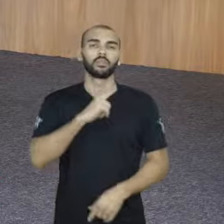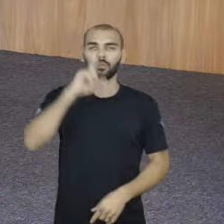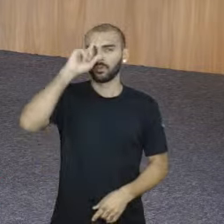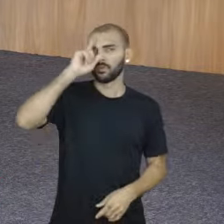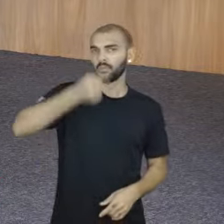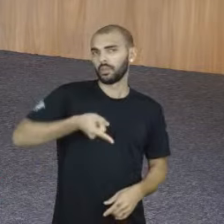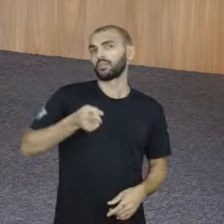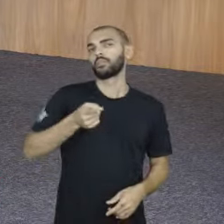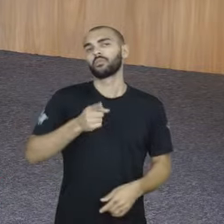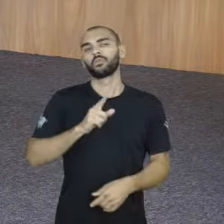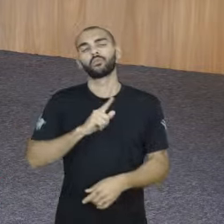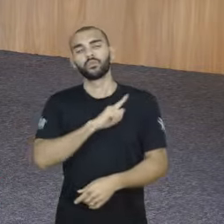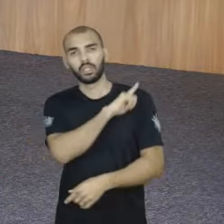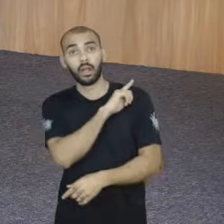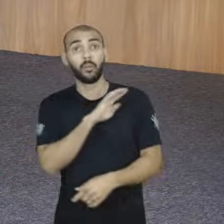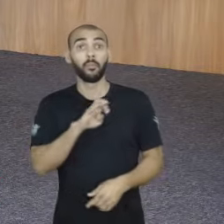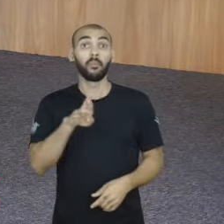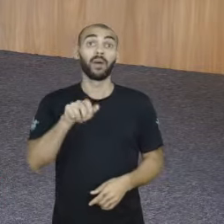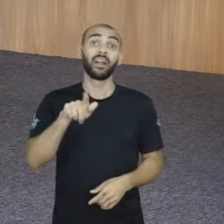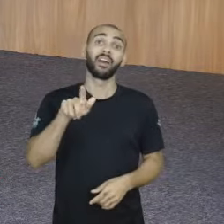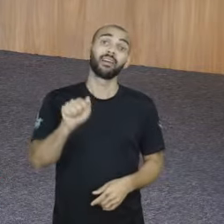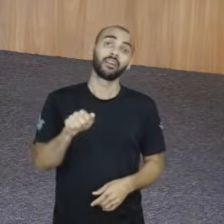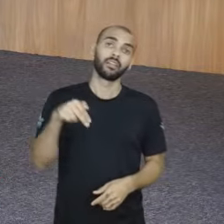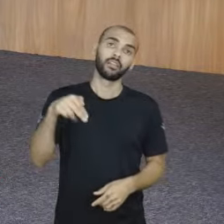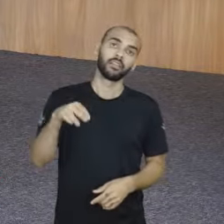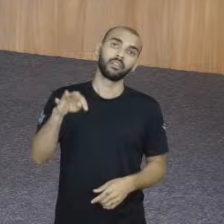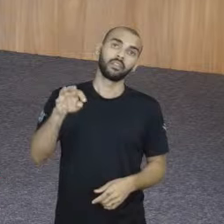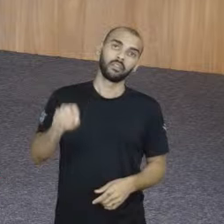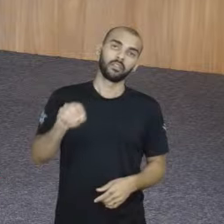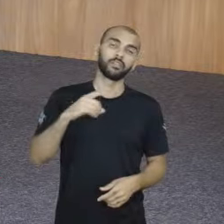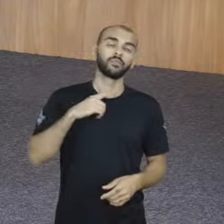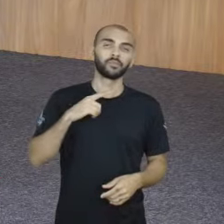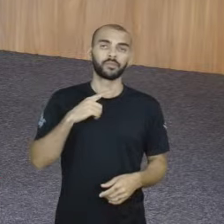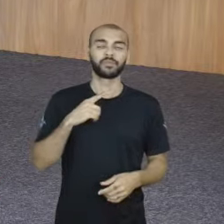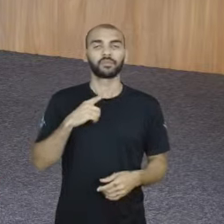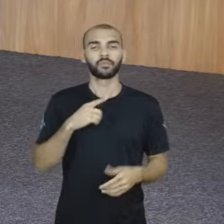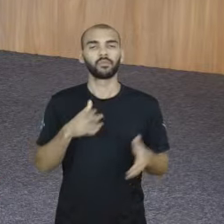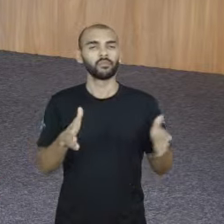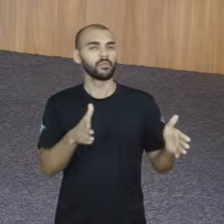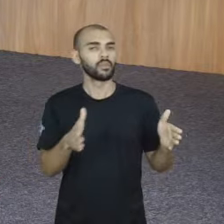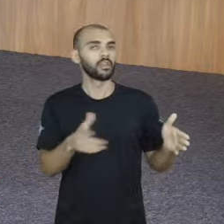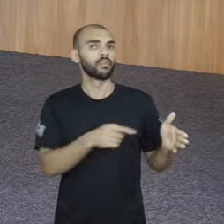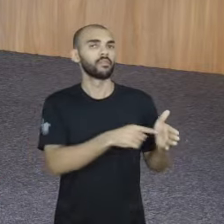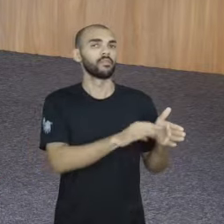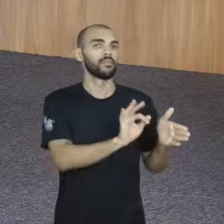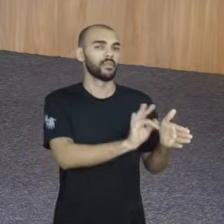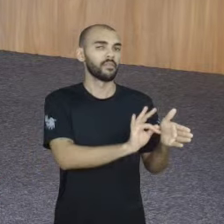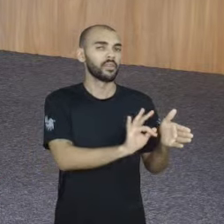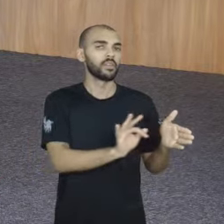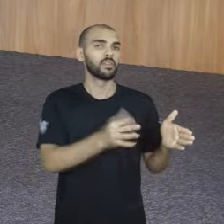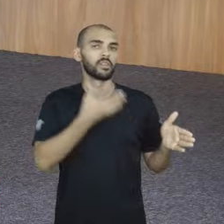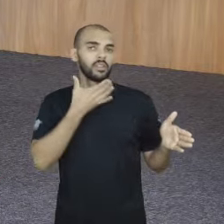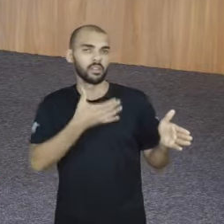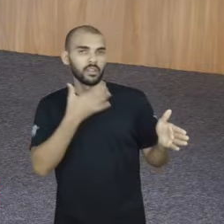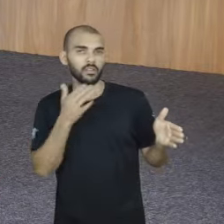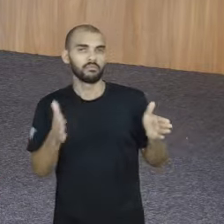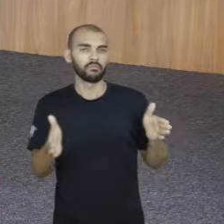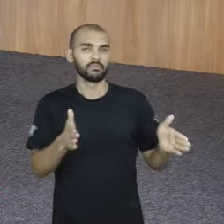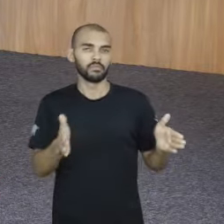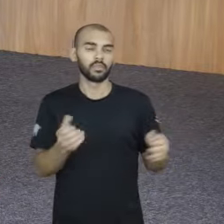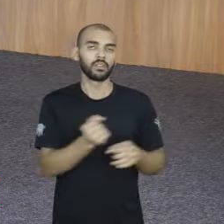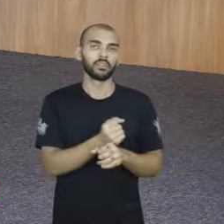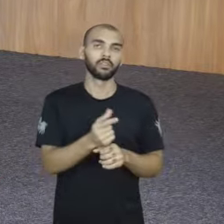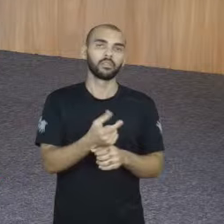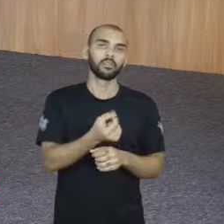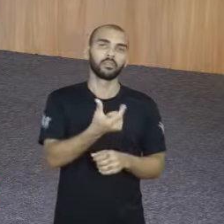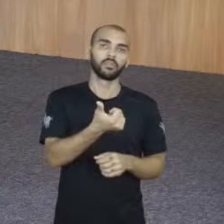entre fevereiro e dezembro de 2016. E a nota também reafirma o compromisso do PT com a defesa